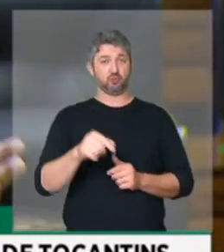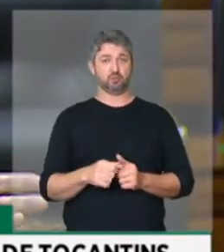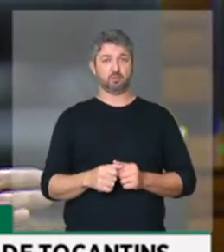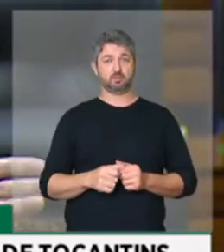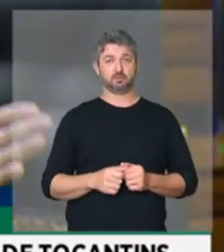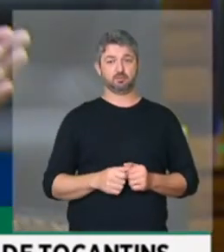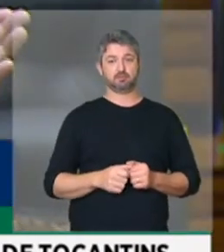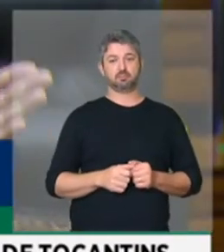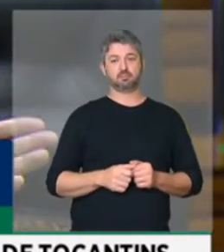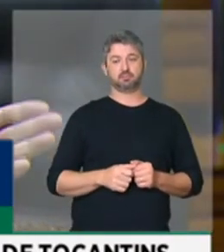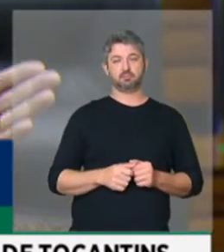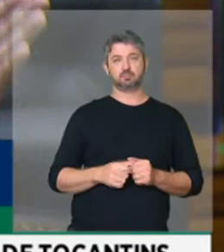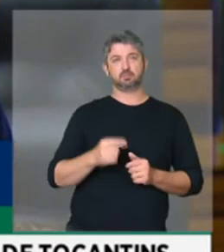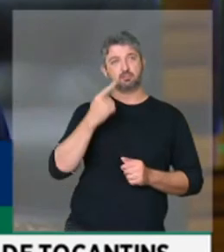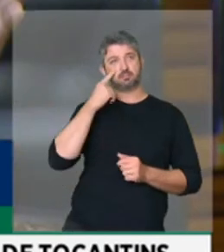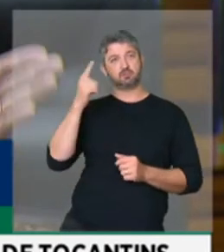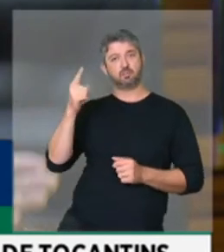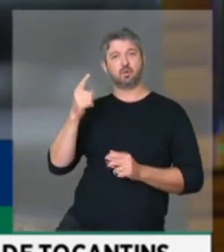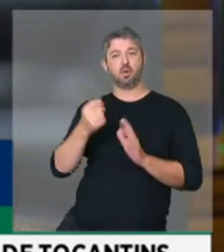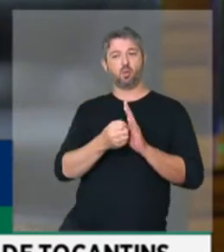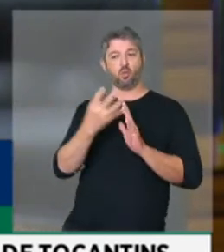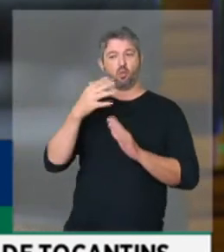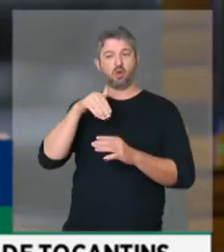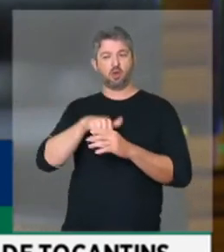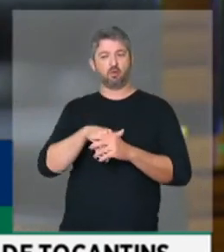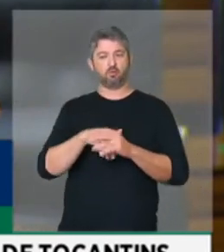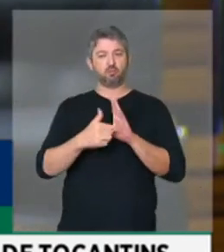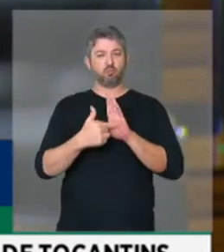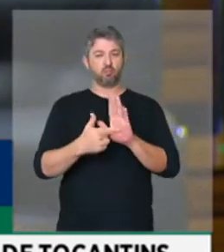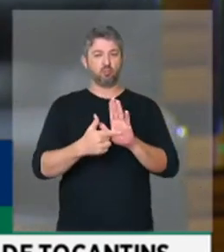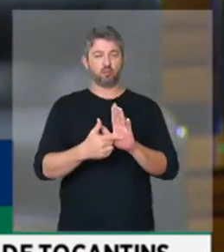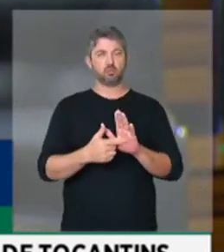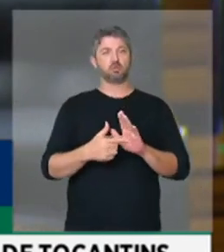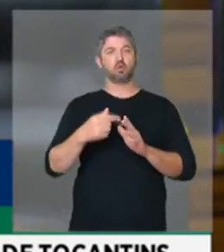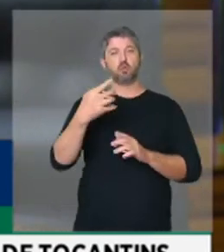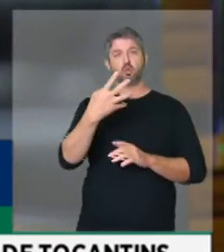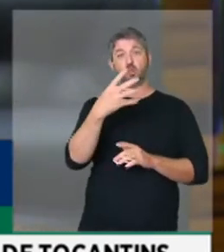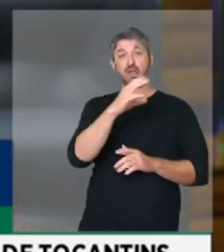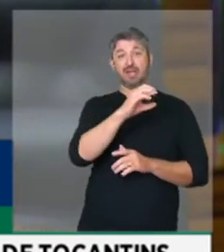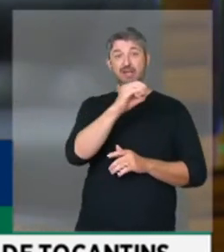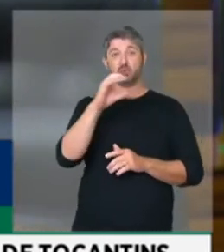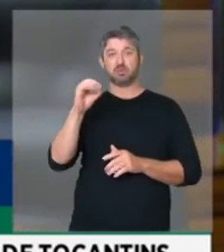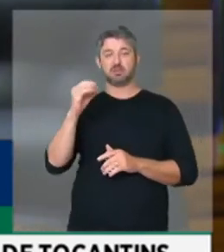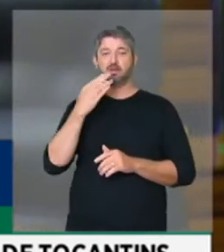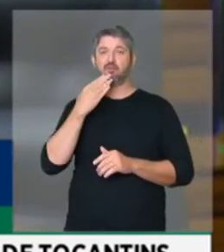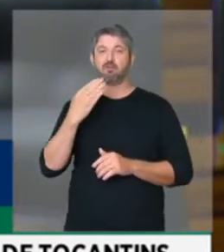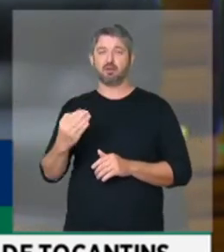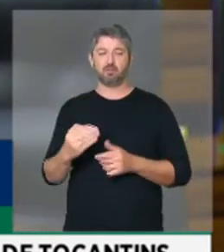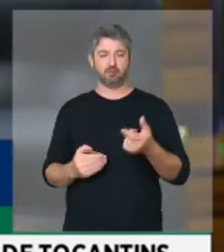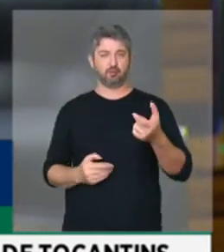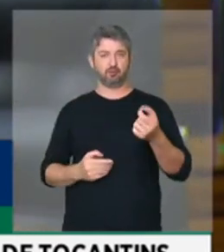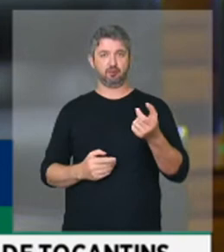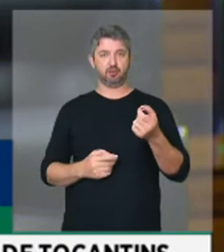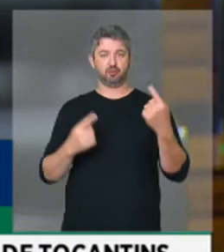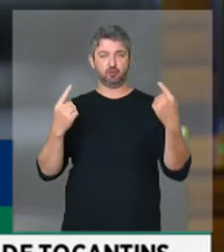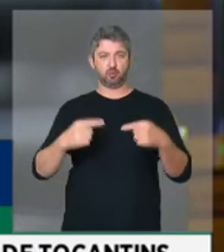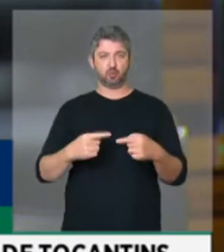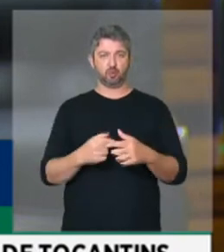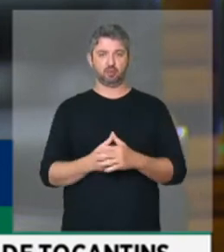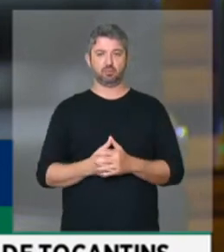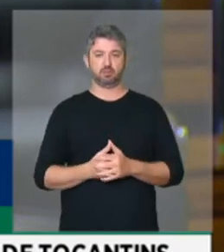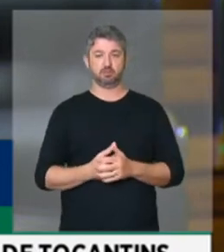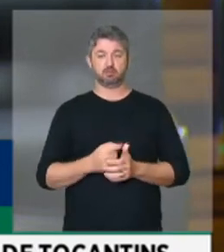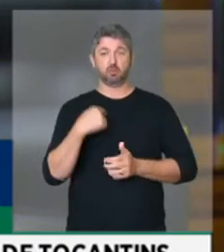O placar ali no plenário, no painel, mostrou 400 votos favoráveis e 20 contrários. No